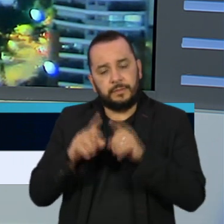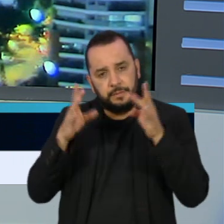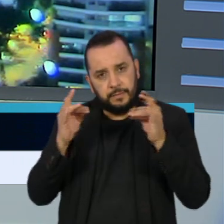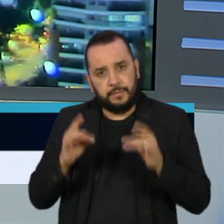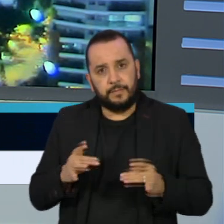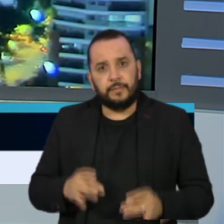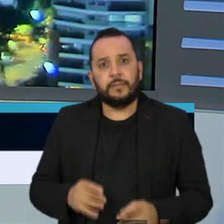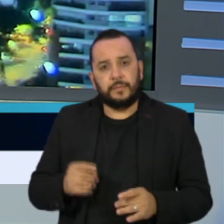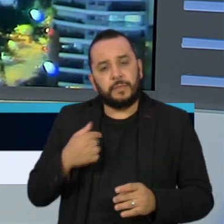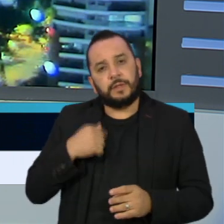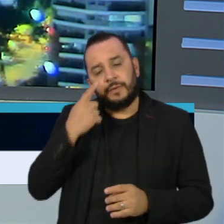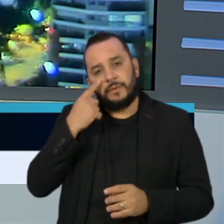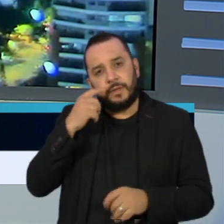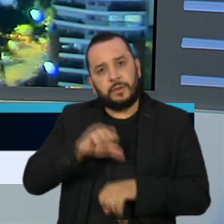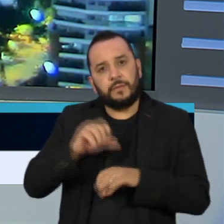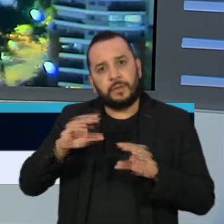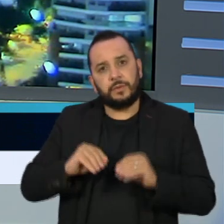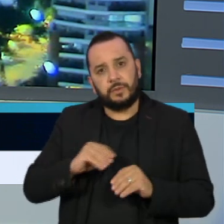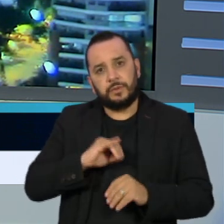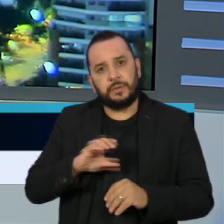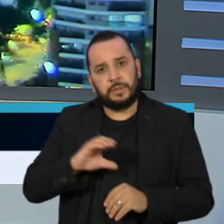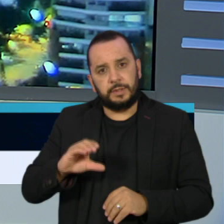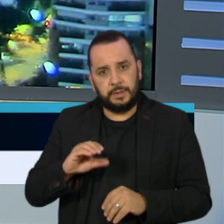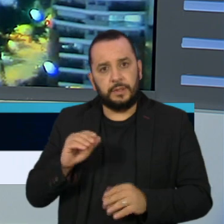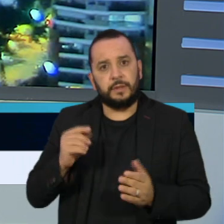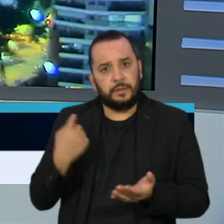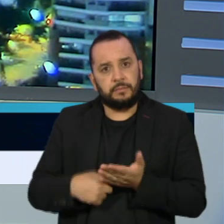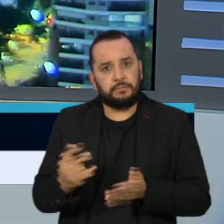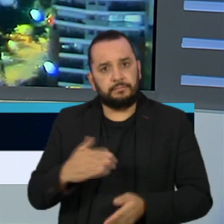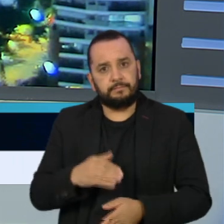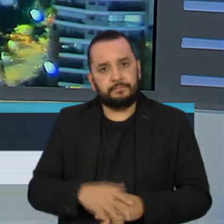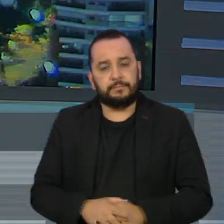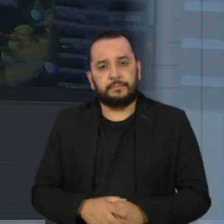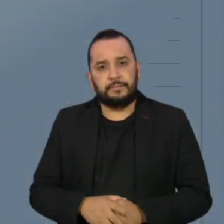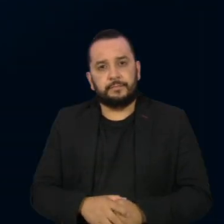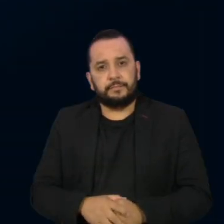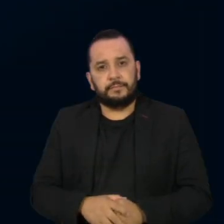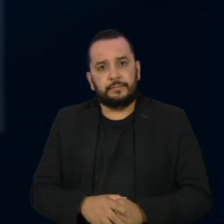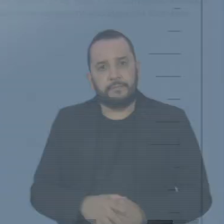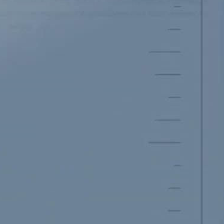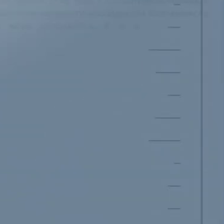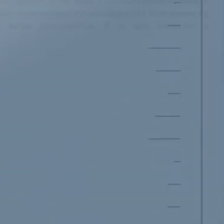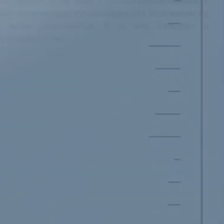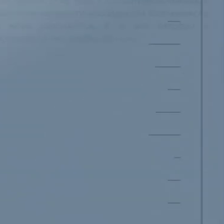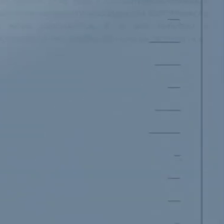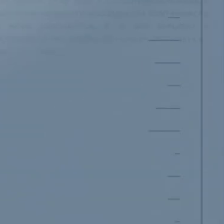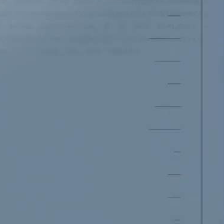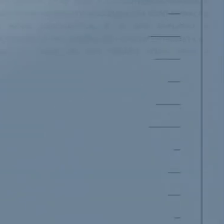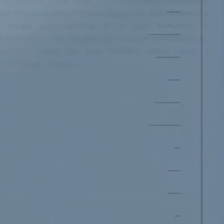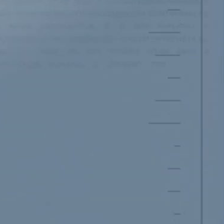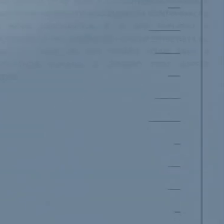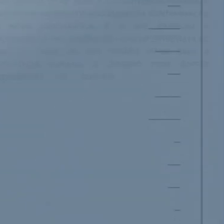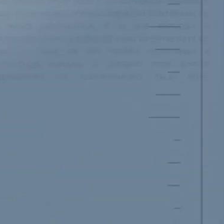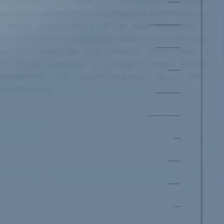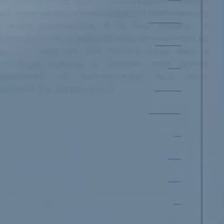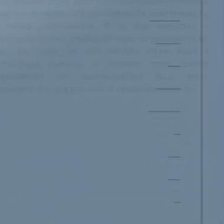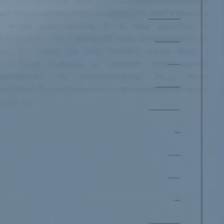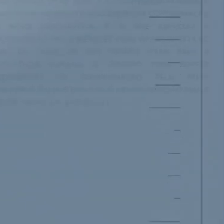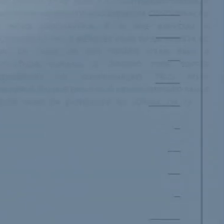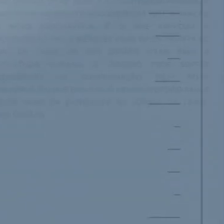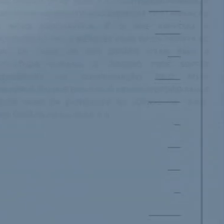completa da CPI você acompanha as nove horas da noite no Jornal da Cultura ficou a gente é